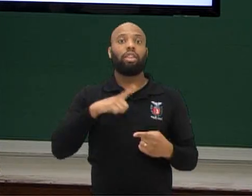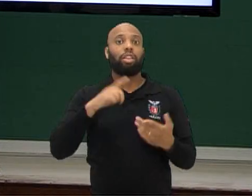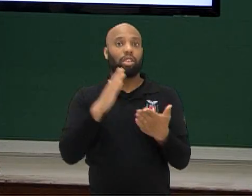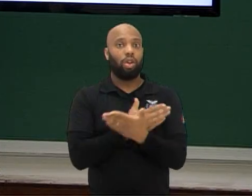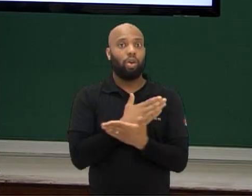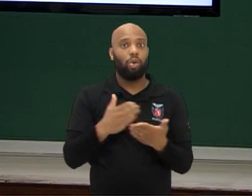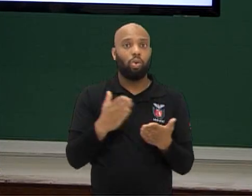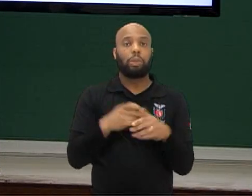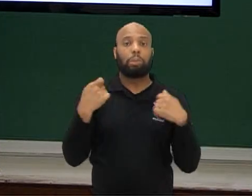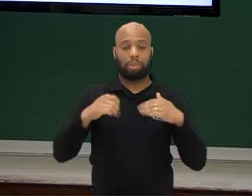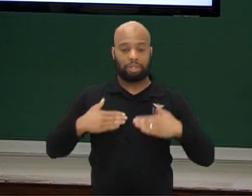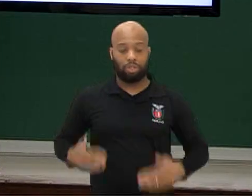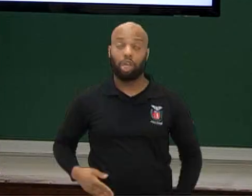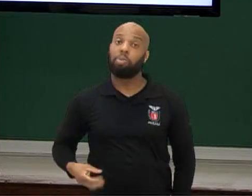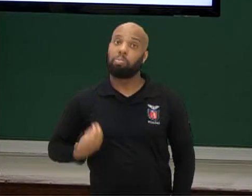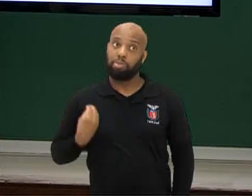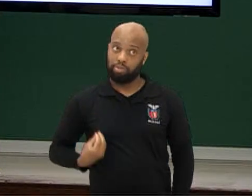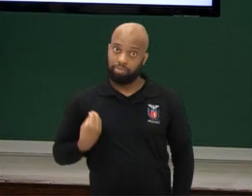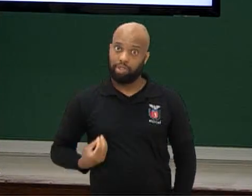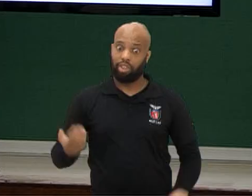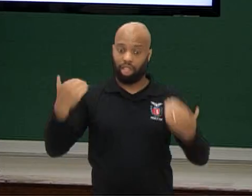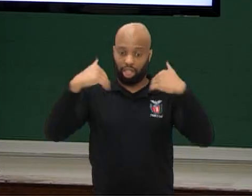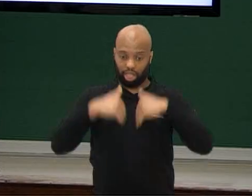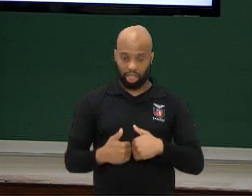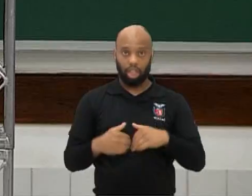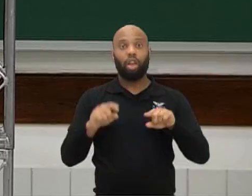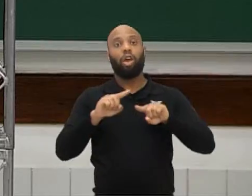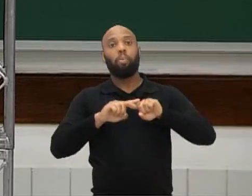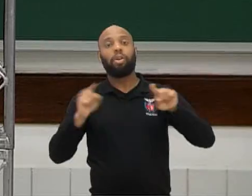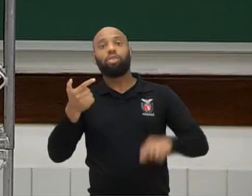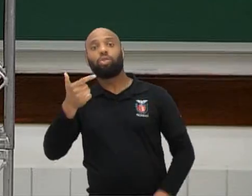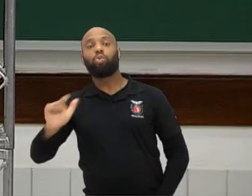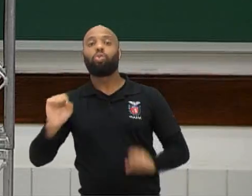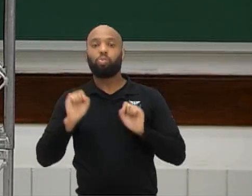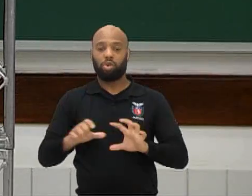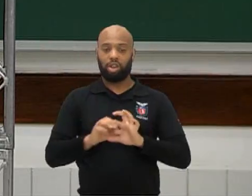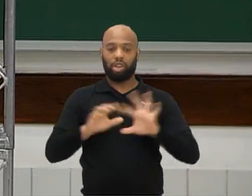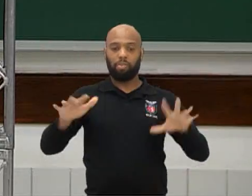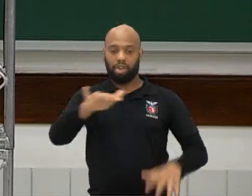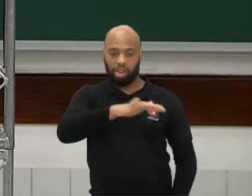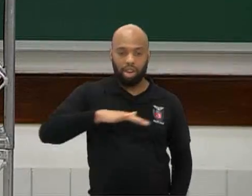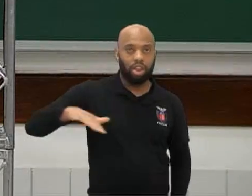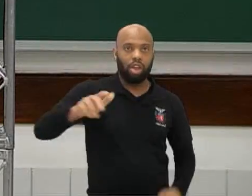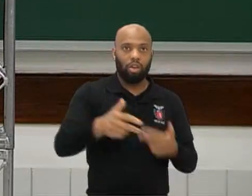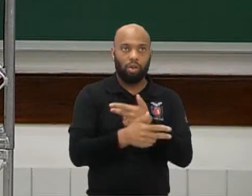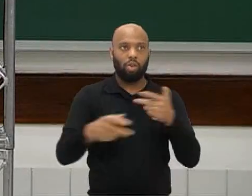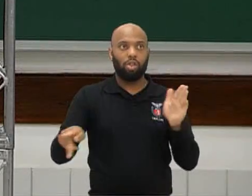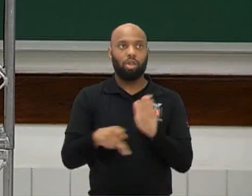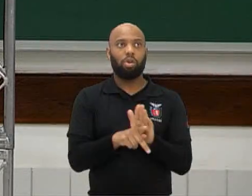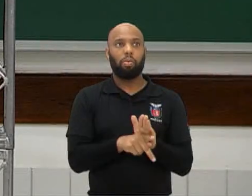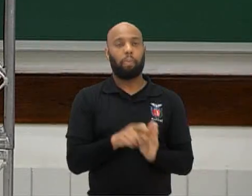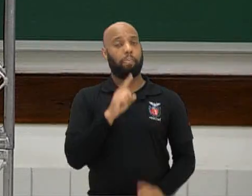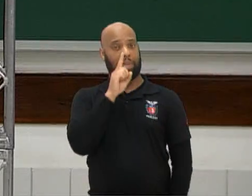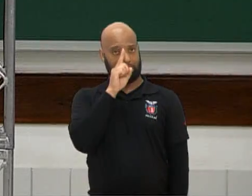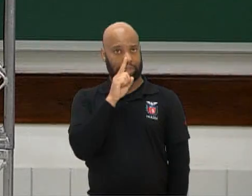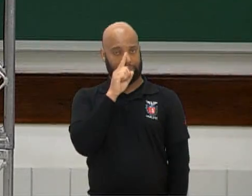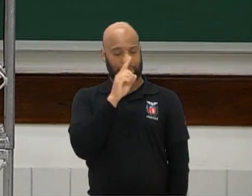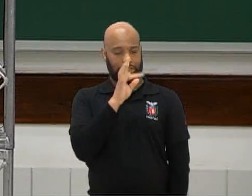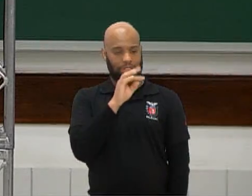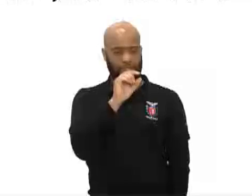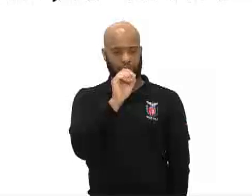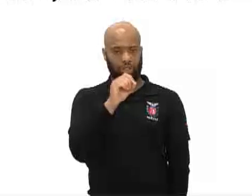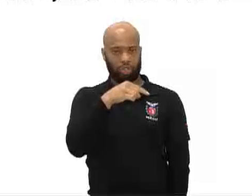alguns são parasitas e outros, pessoal, podem liberar substâncias no ambiente que são tóxicas e aí